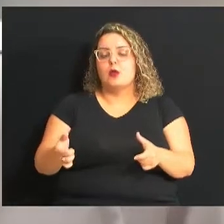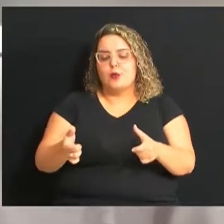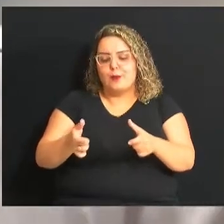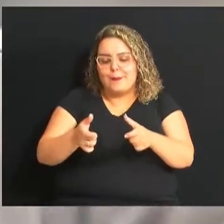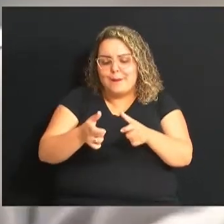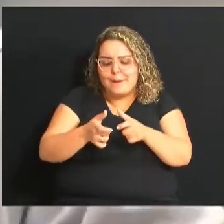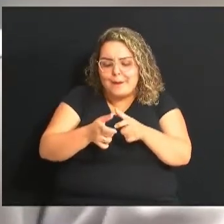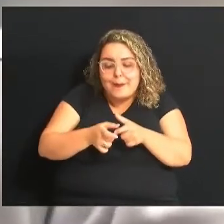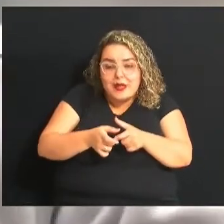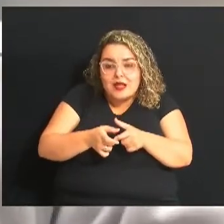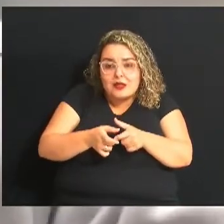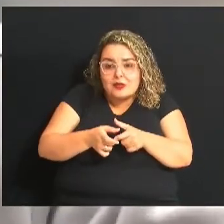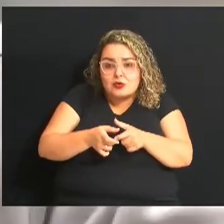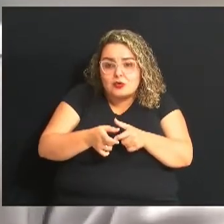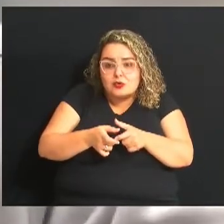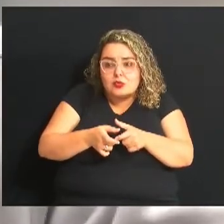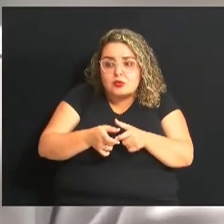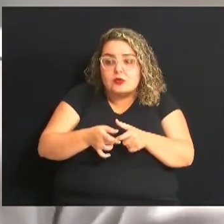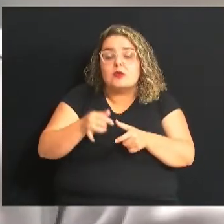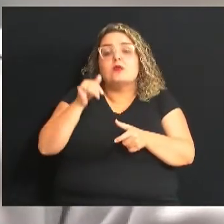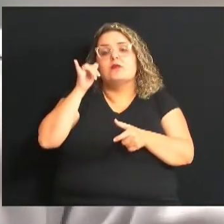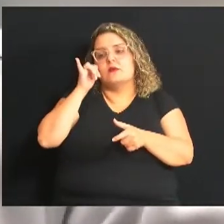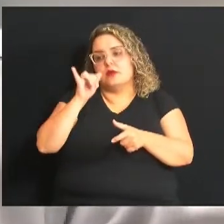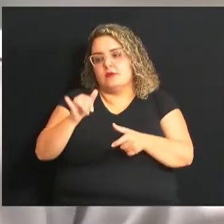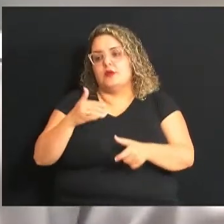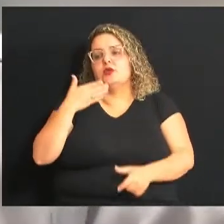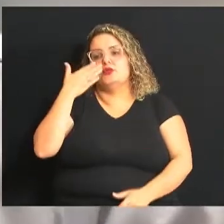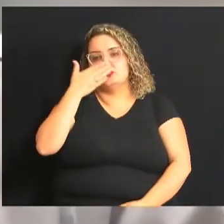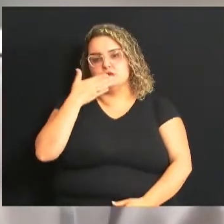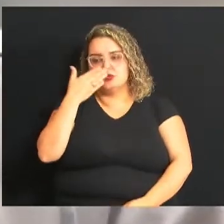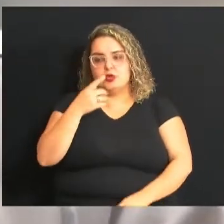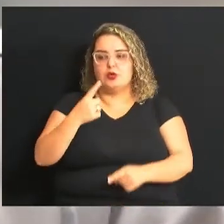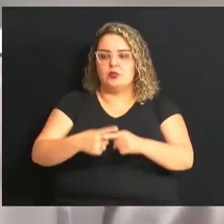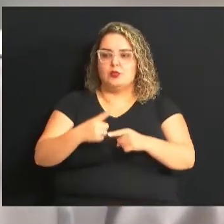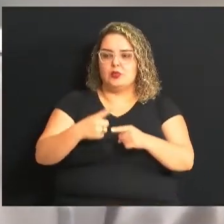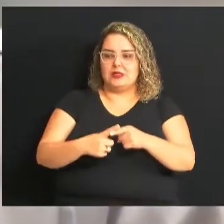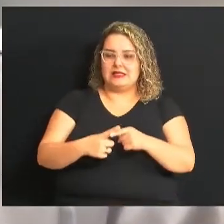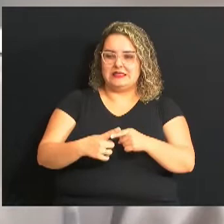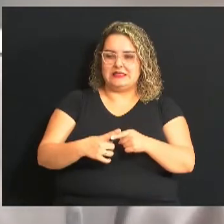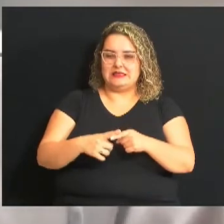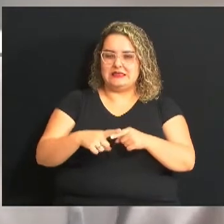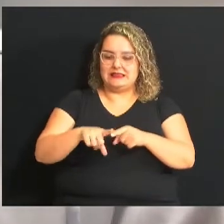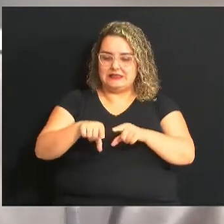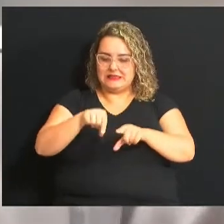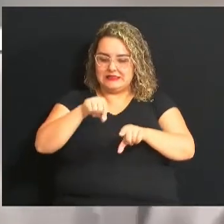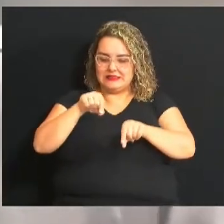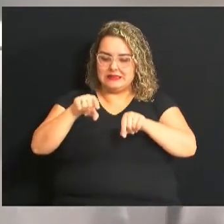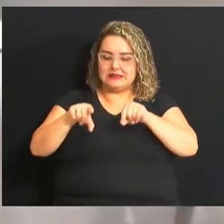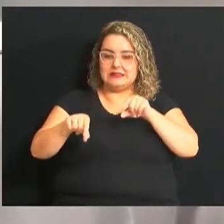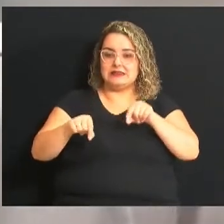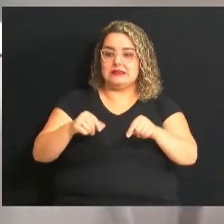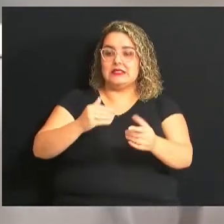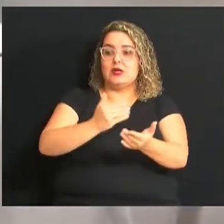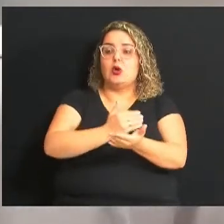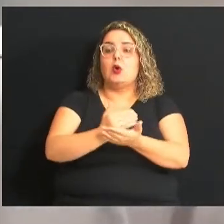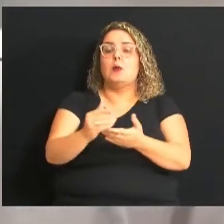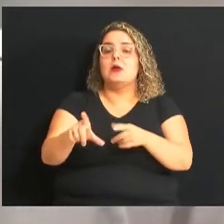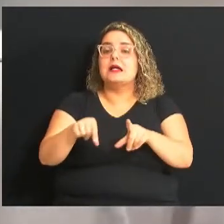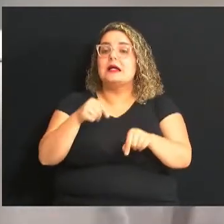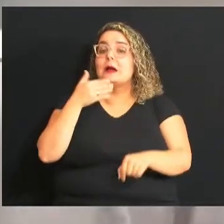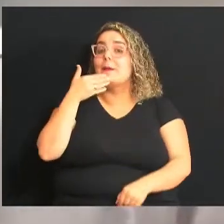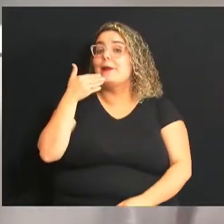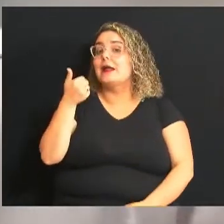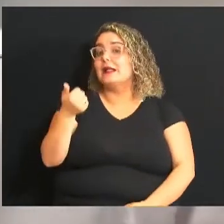quantidade. Ele vai evitar o doce até porque ele tem uma seleção e ele passa a escolher melhor os